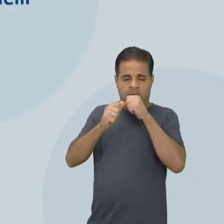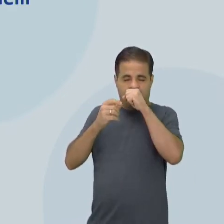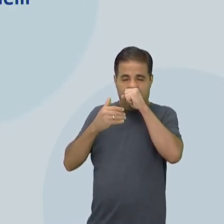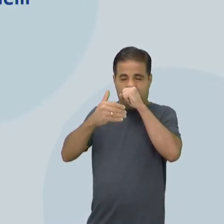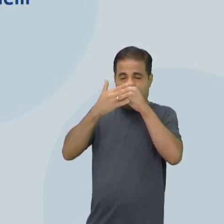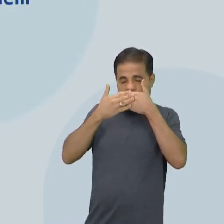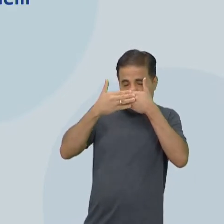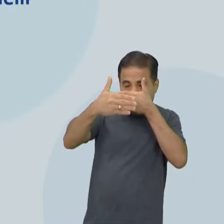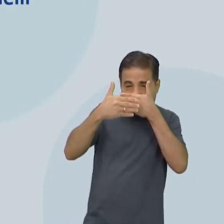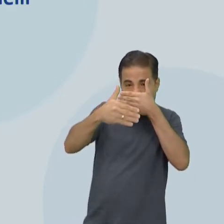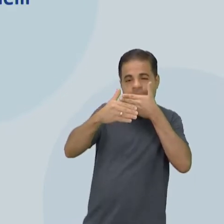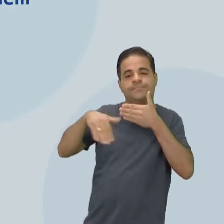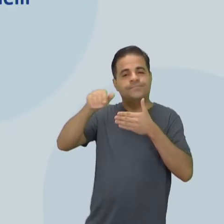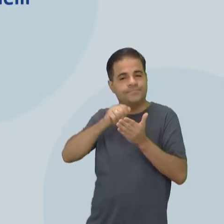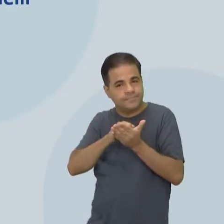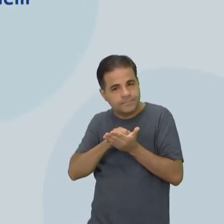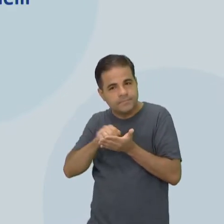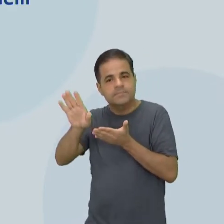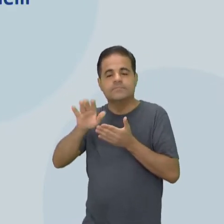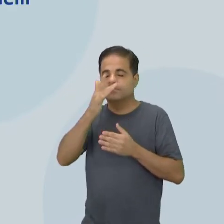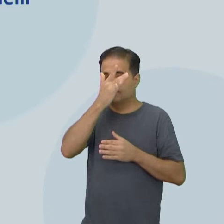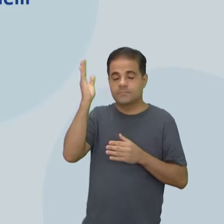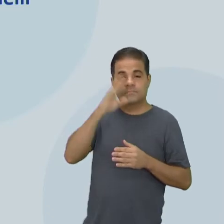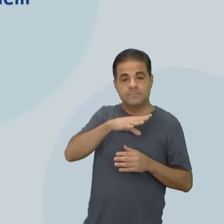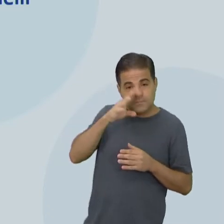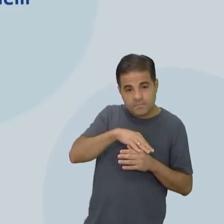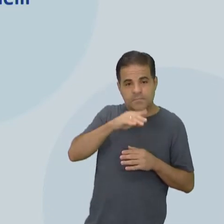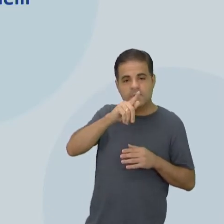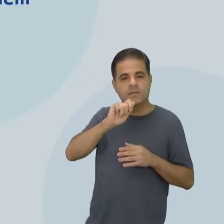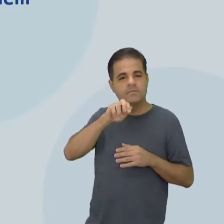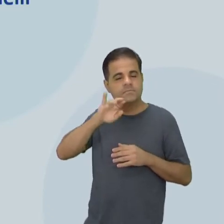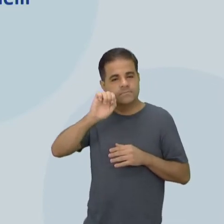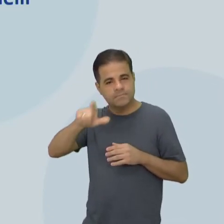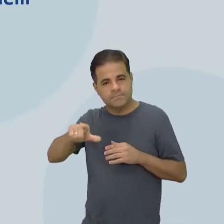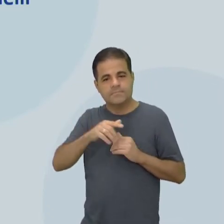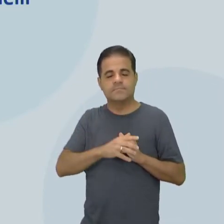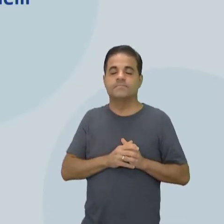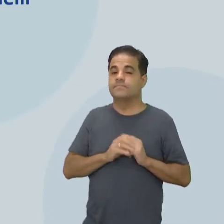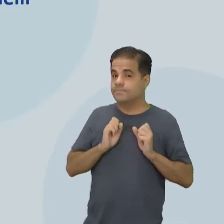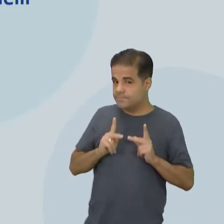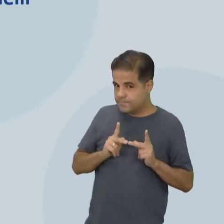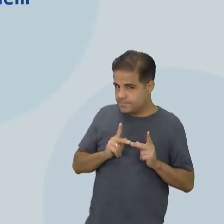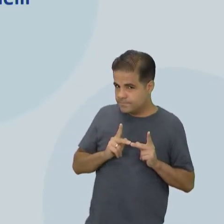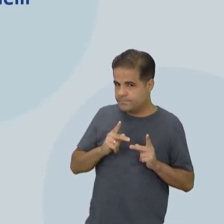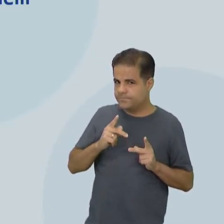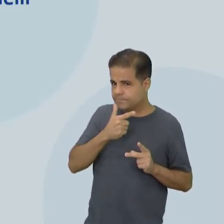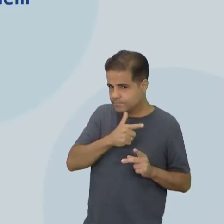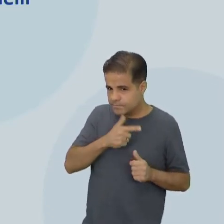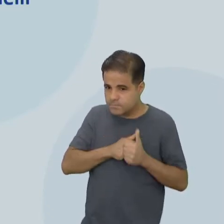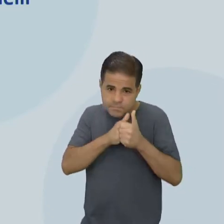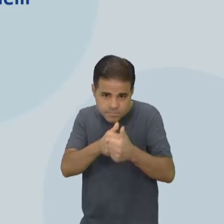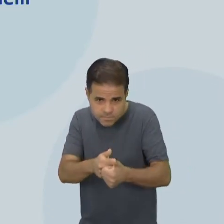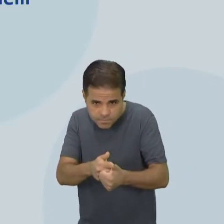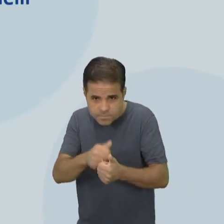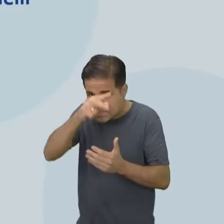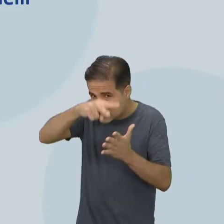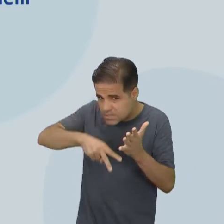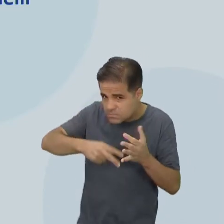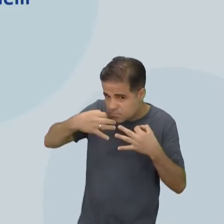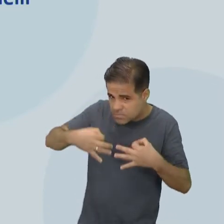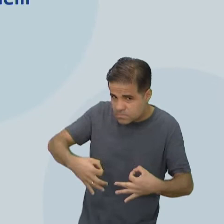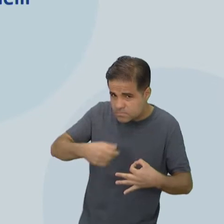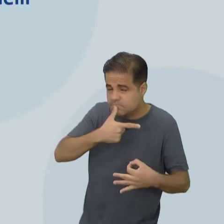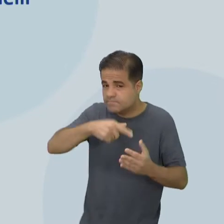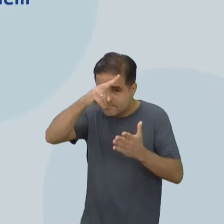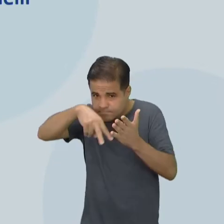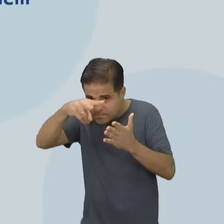Quer dispensar o rebelde Gabriel Martinelli. Ok? Tá conseguindo me acompanhar? Tá lendo direitinho? Tá